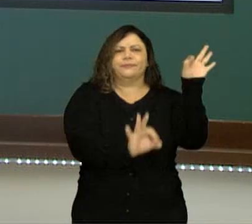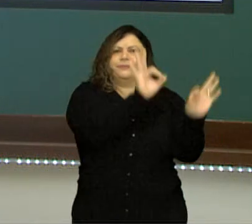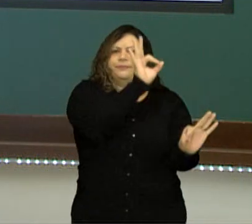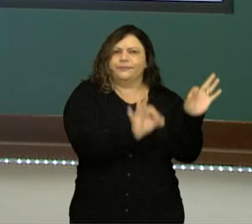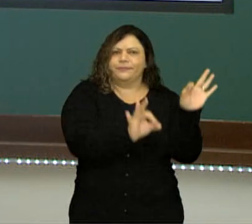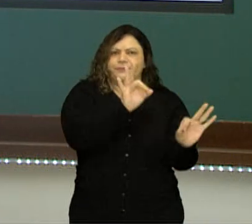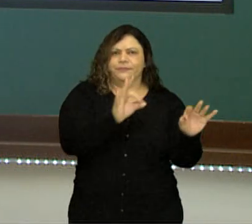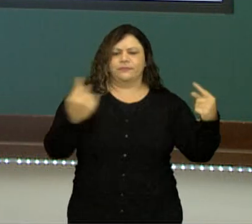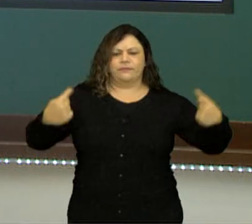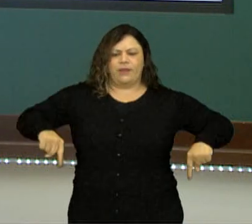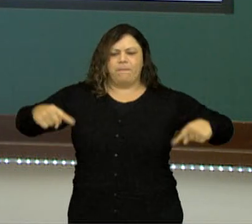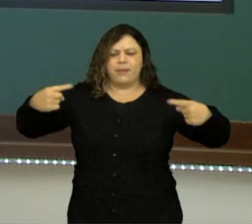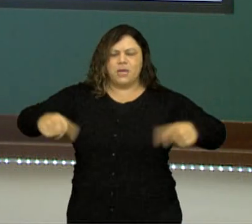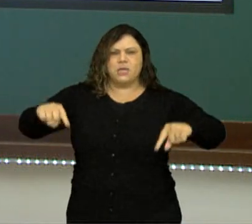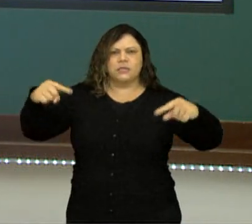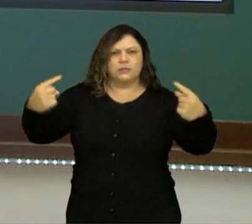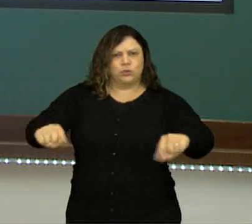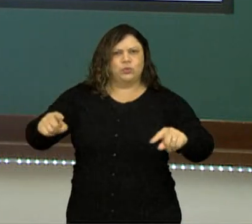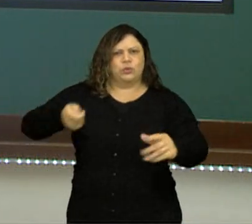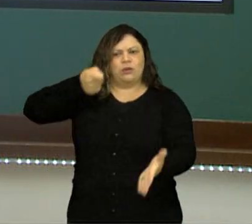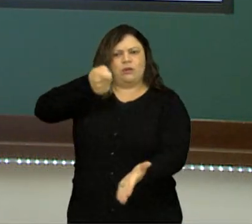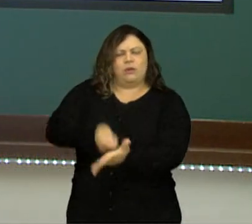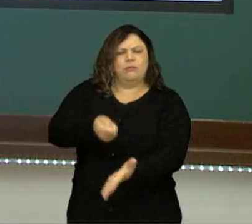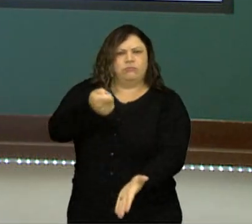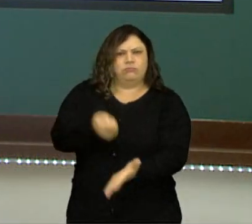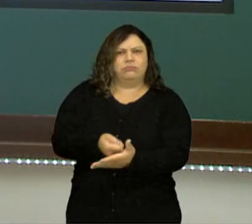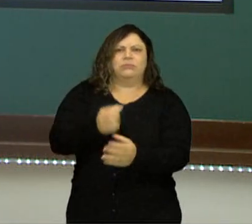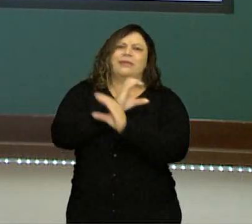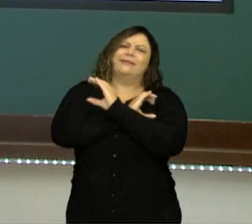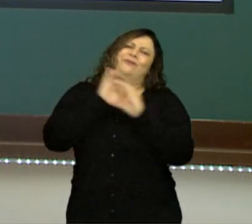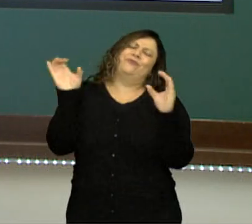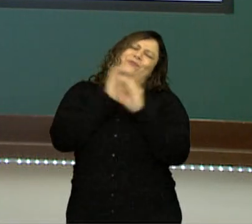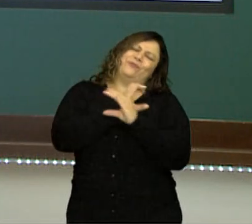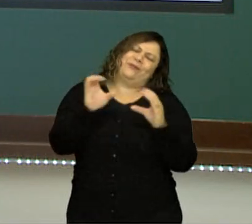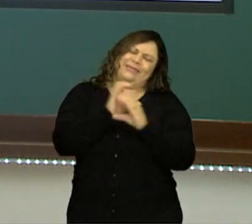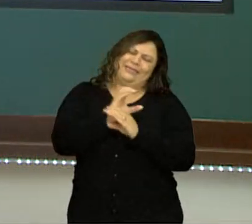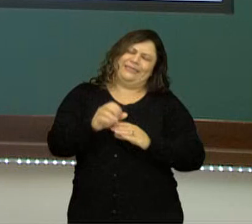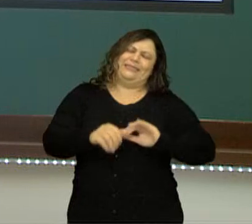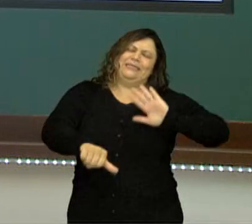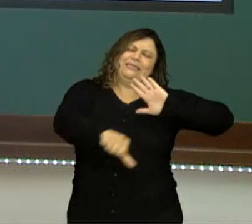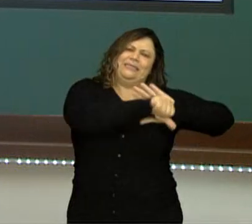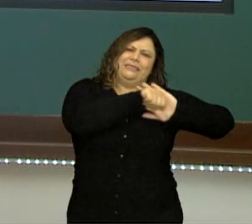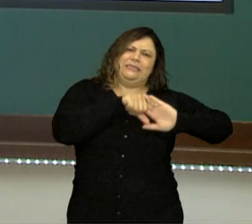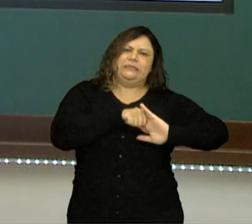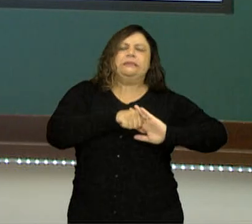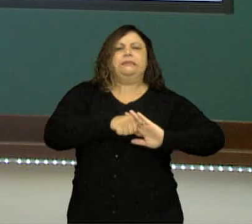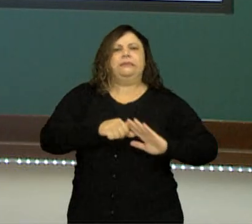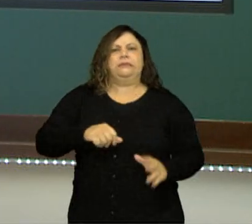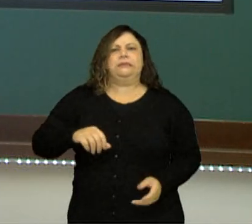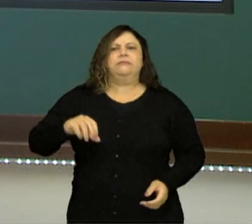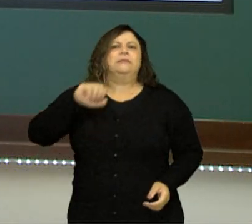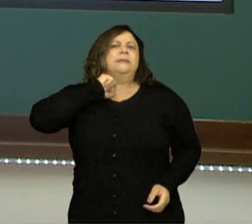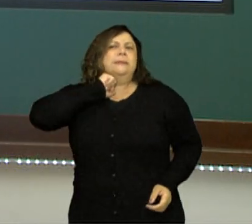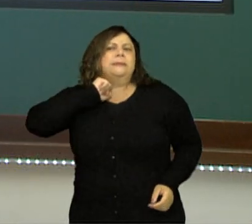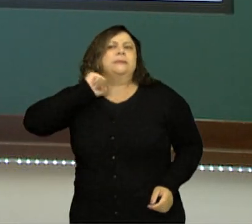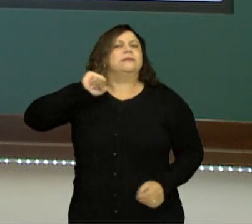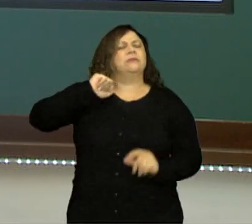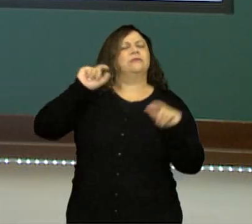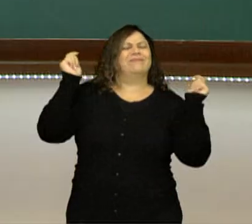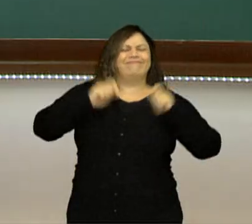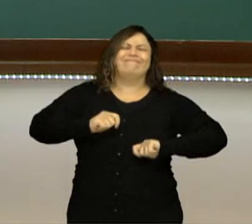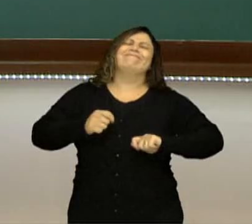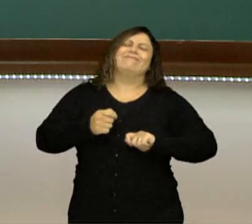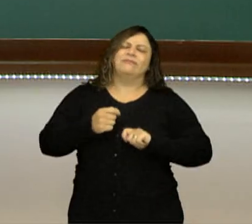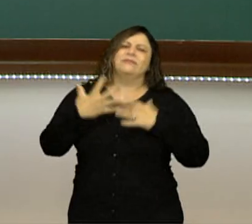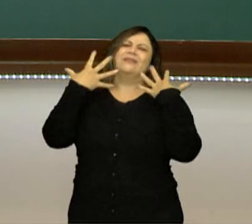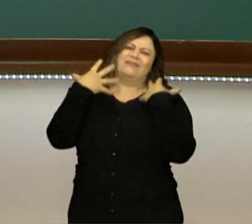Os adversários eram obrigados a confessar seus crimes sob tortura. Eles se